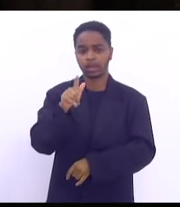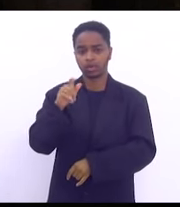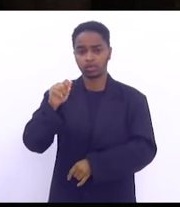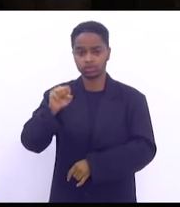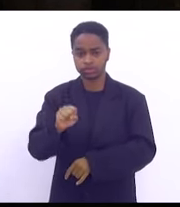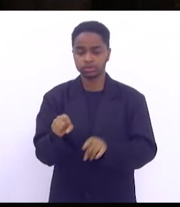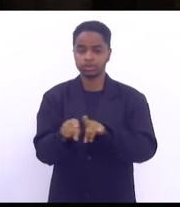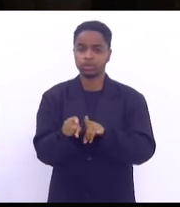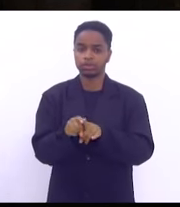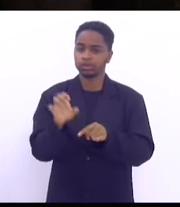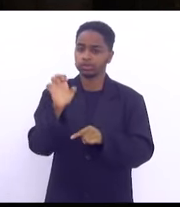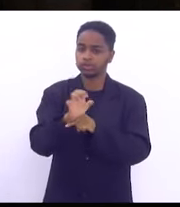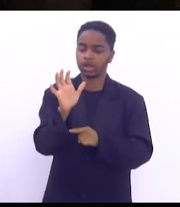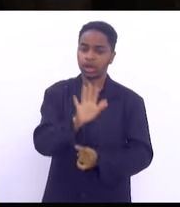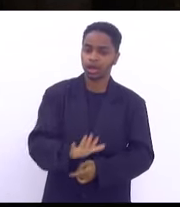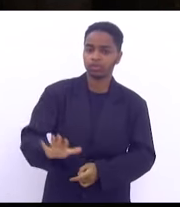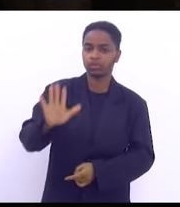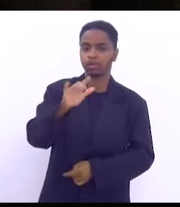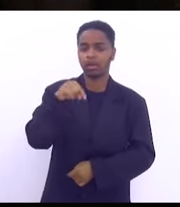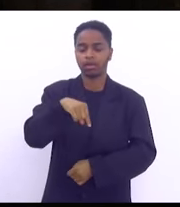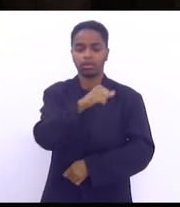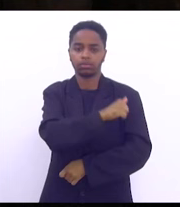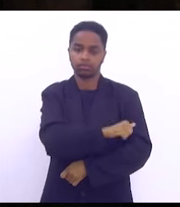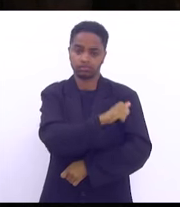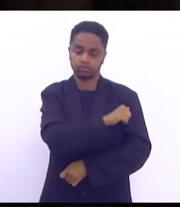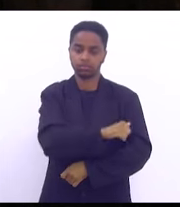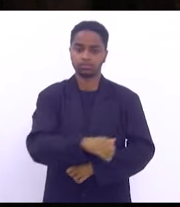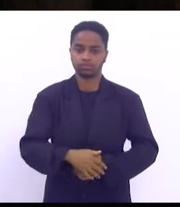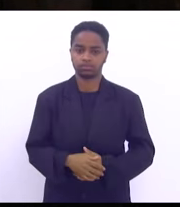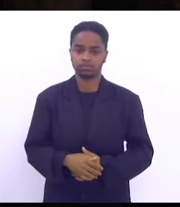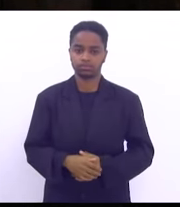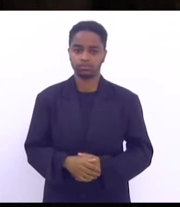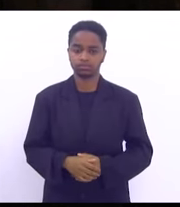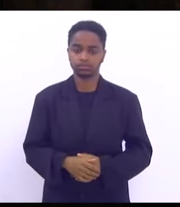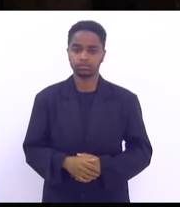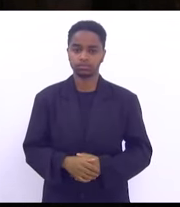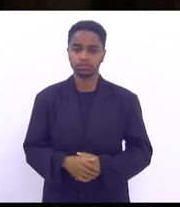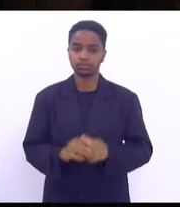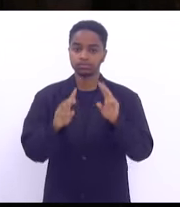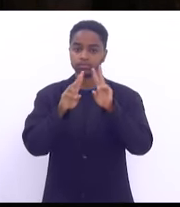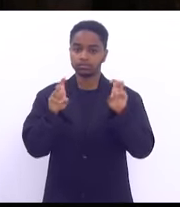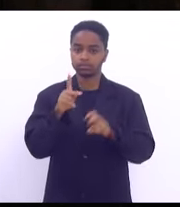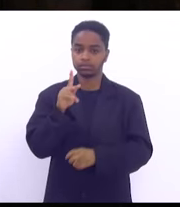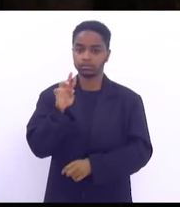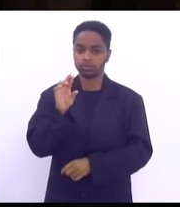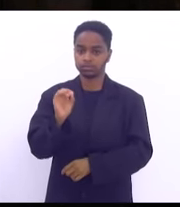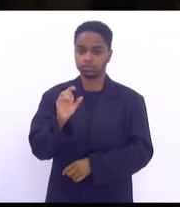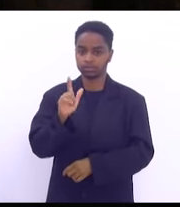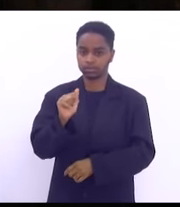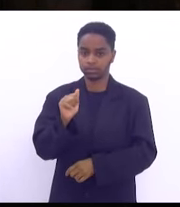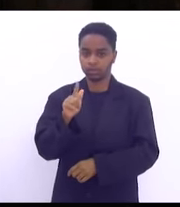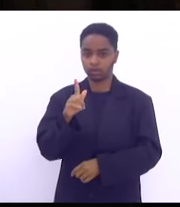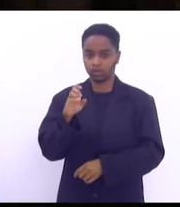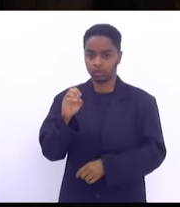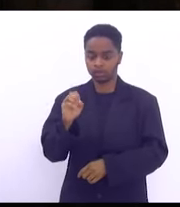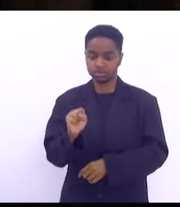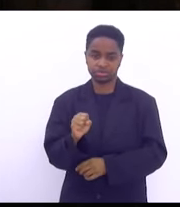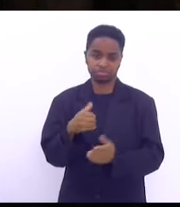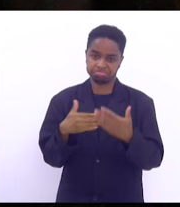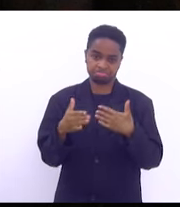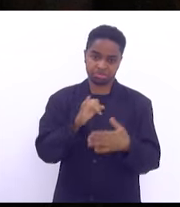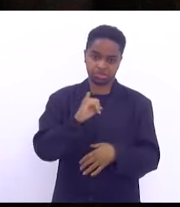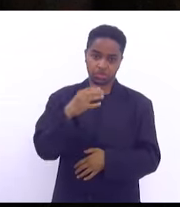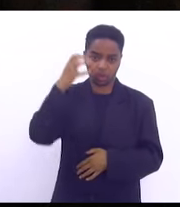no estado do Rio de Janeiro como um todo. Em relação a Prolagos, independentemente de colocar a